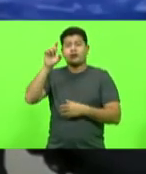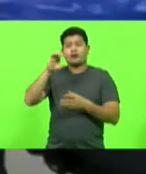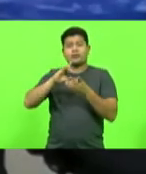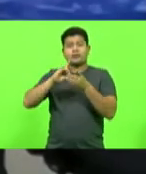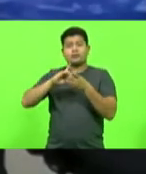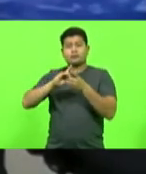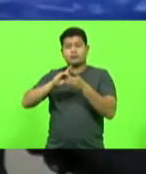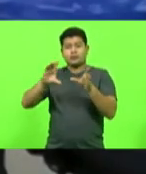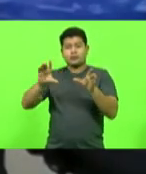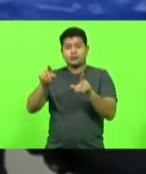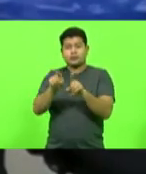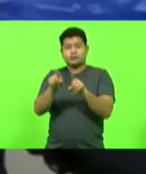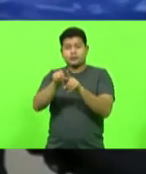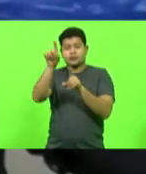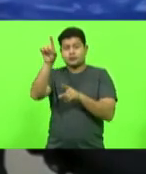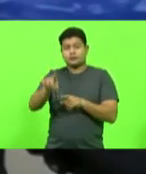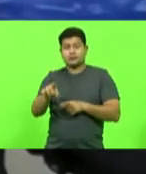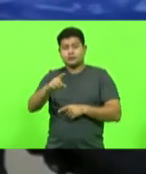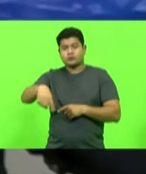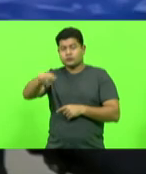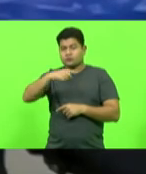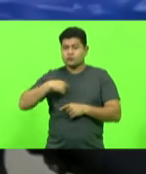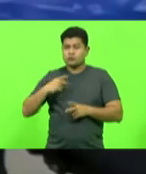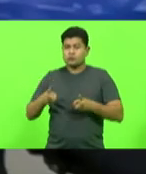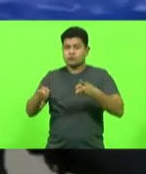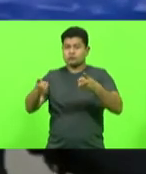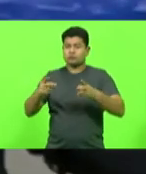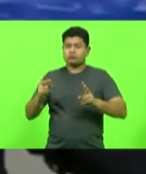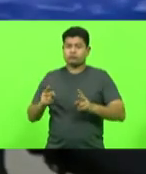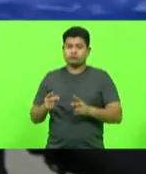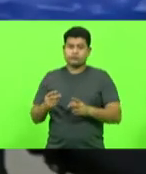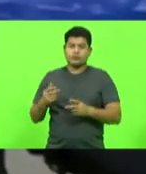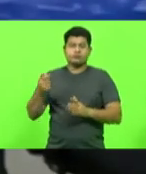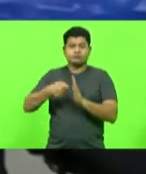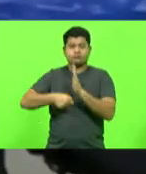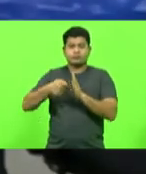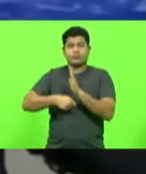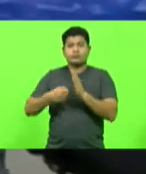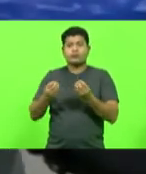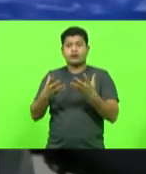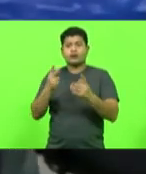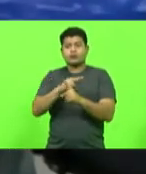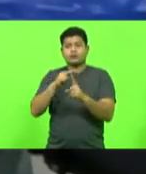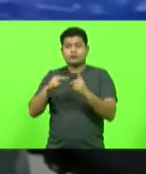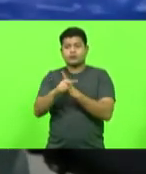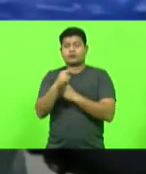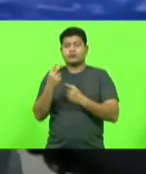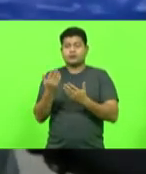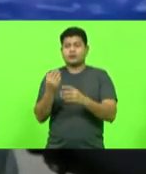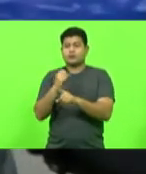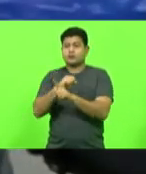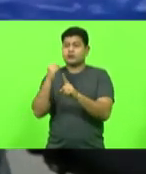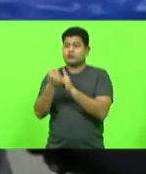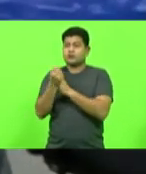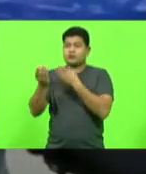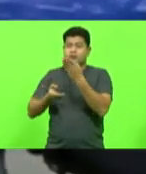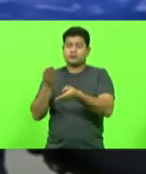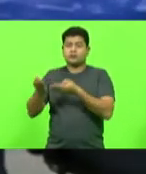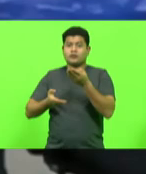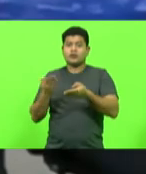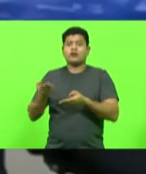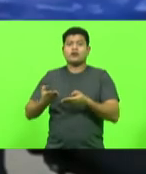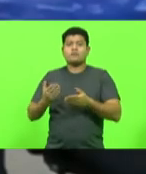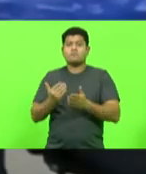gente consiga continuar aí lutando para que a gente tenha uma perspectiva de uma política de assistência social mais efetiva no Estado de